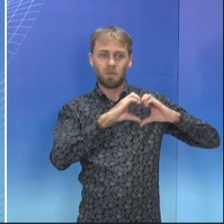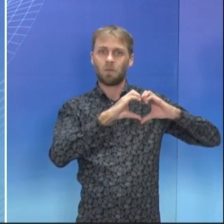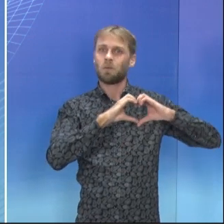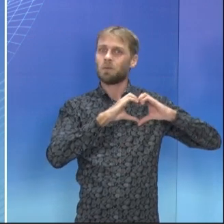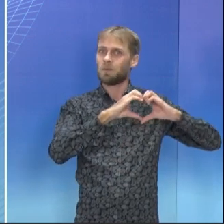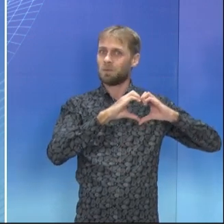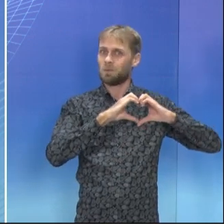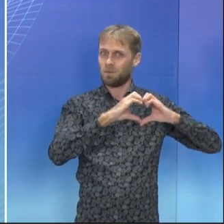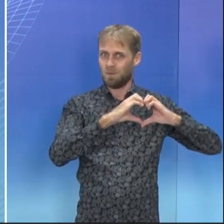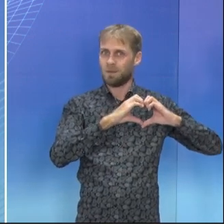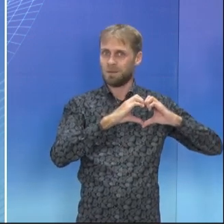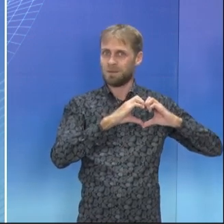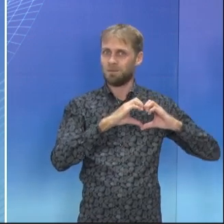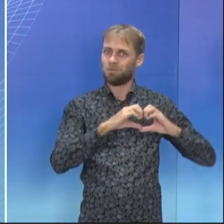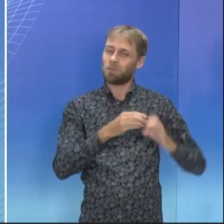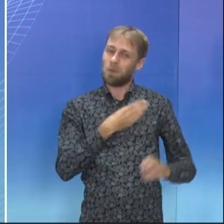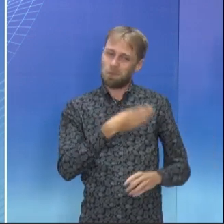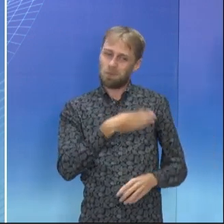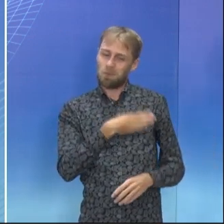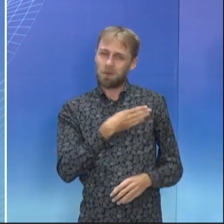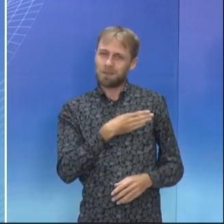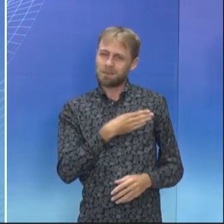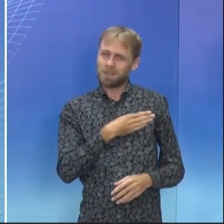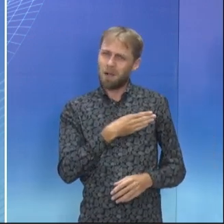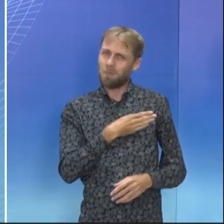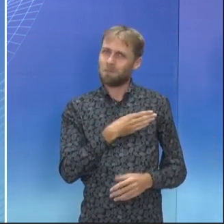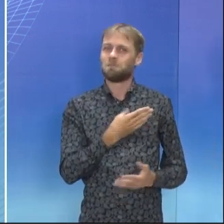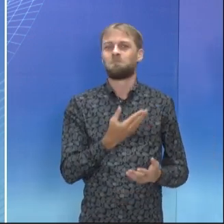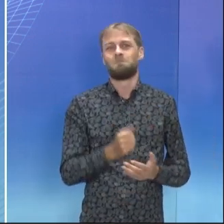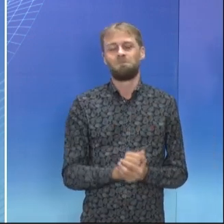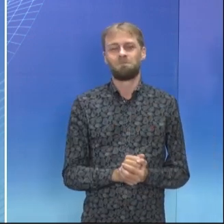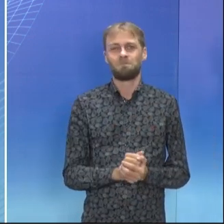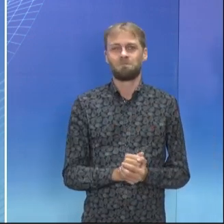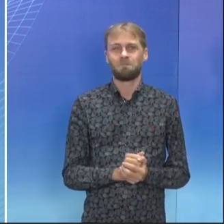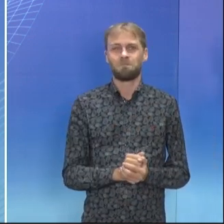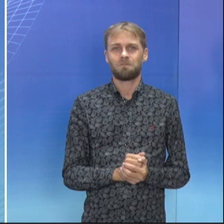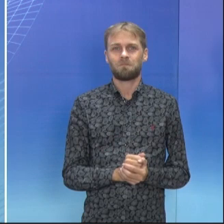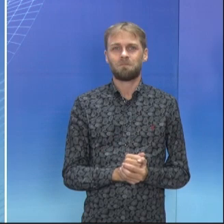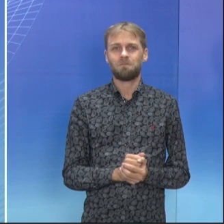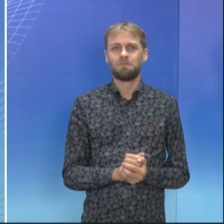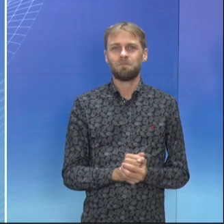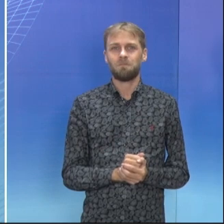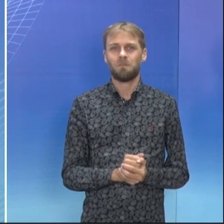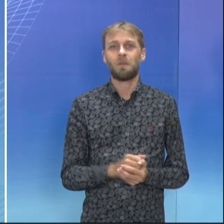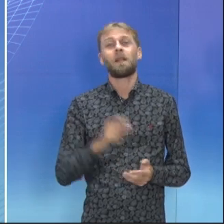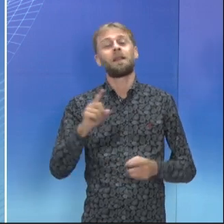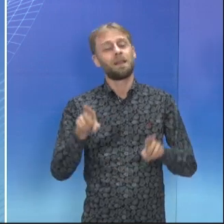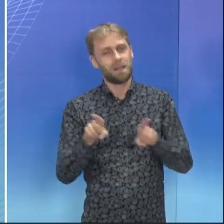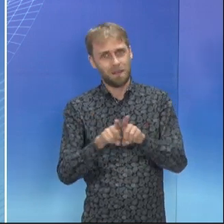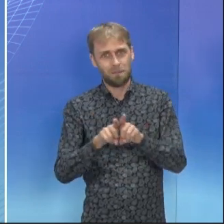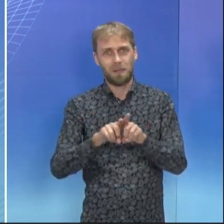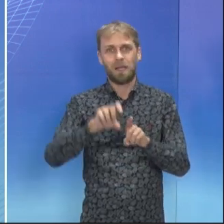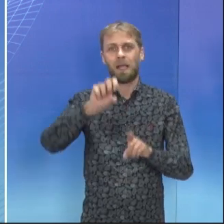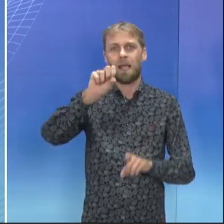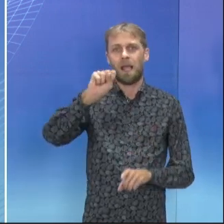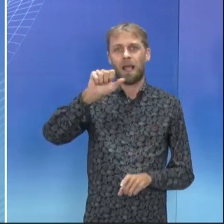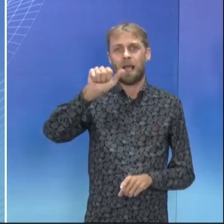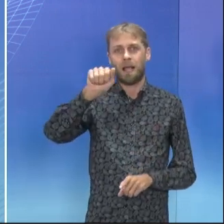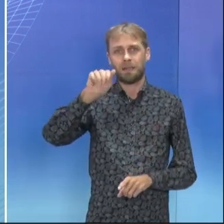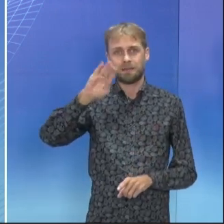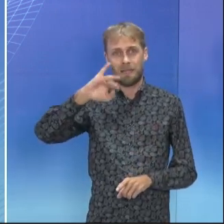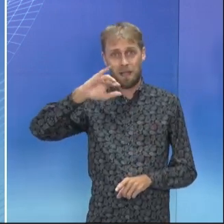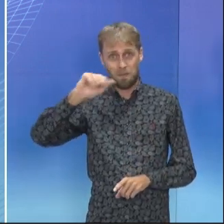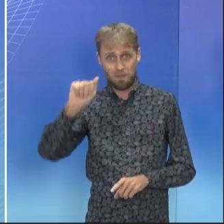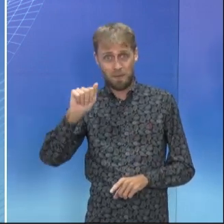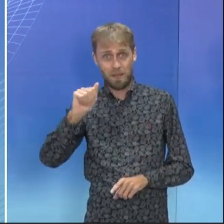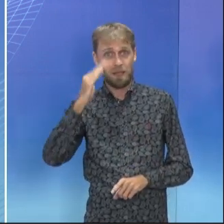de bater, de pulsar coração. Outra palavrinha que pode pegar é sabe a chocolate. Esse saber